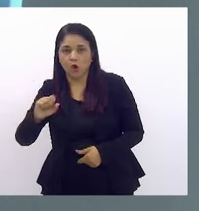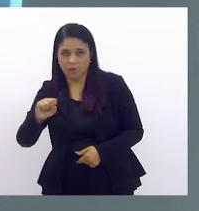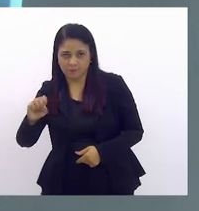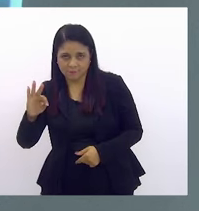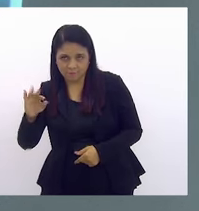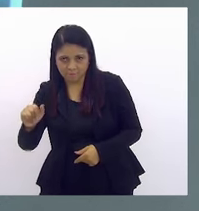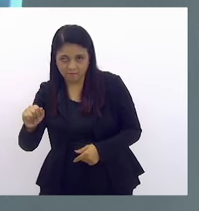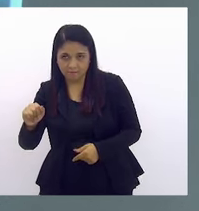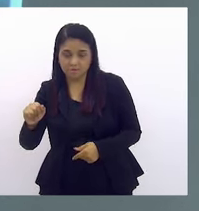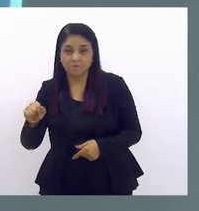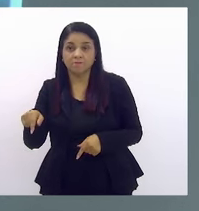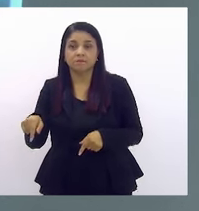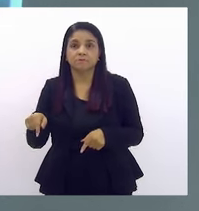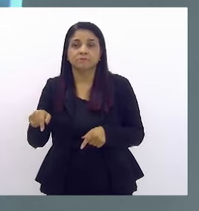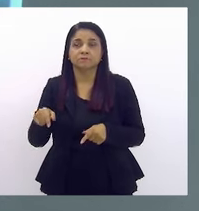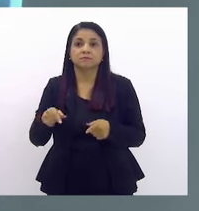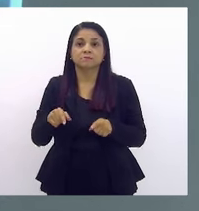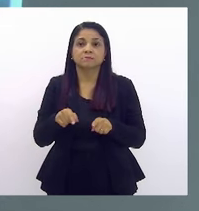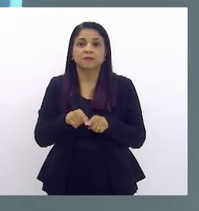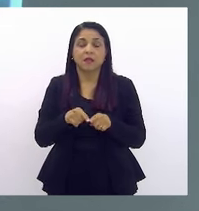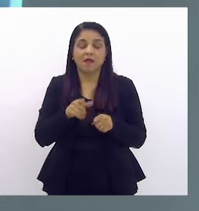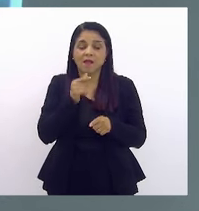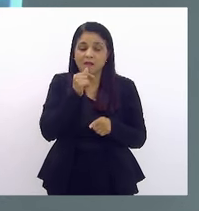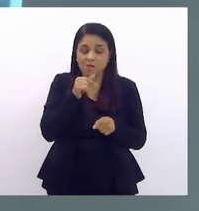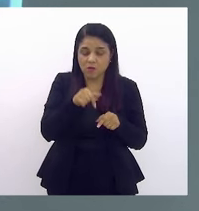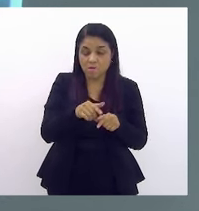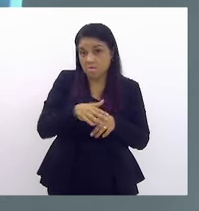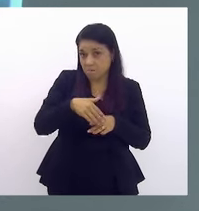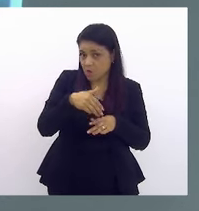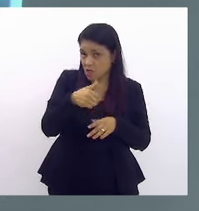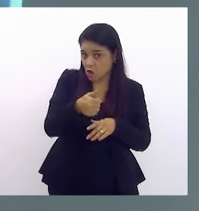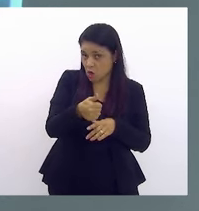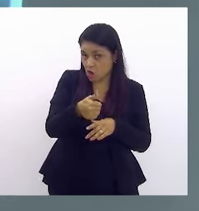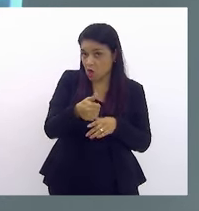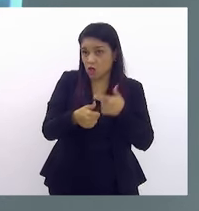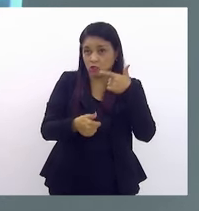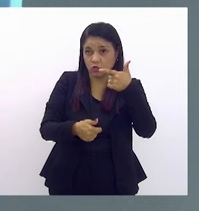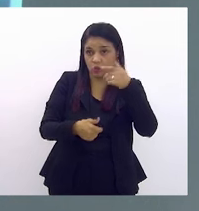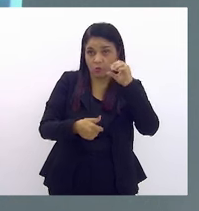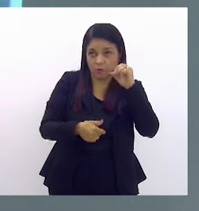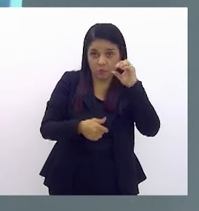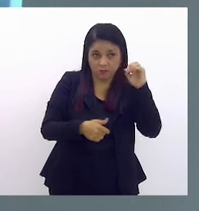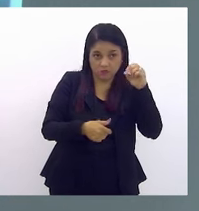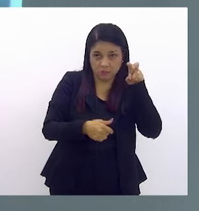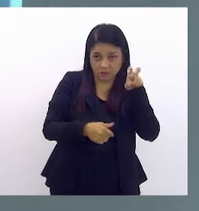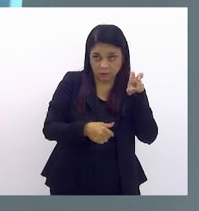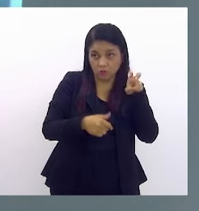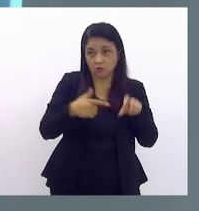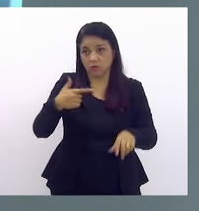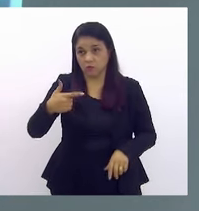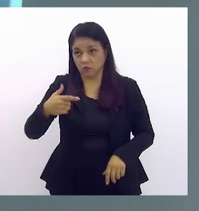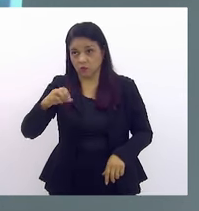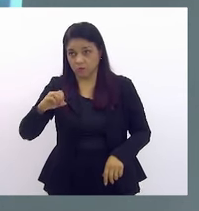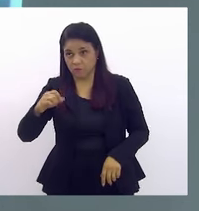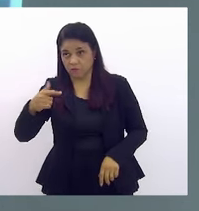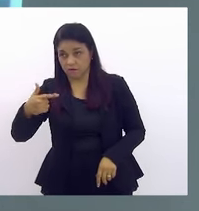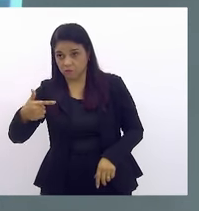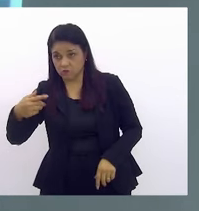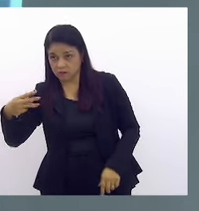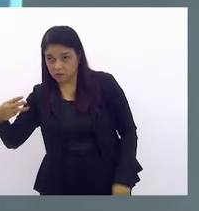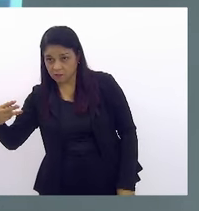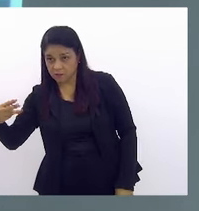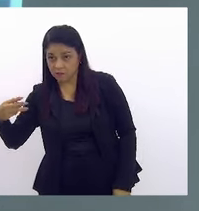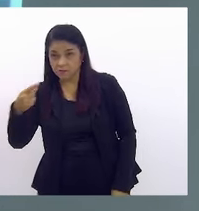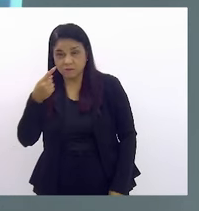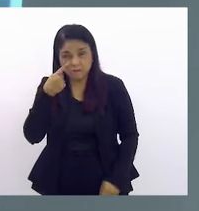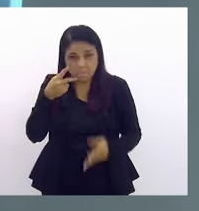é melhor, de melhor qualidade. Então, aqui, 2005, 2023. E, se vocês forem ver bem, aqui é